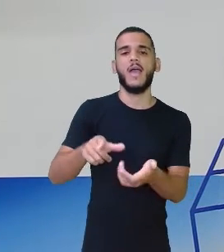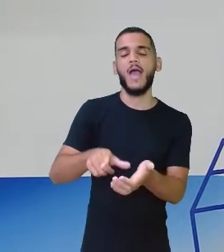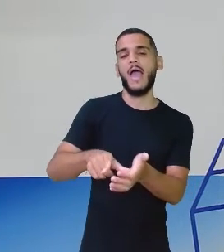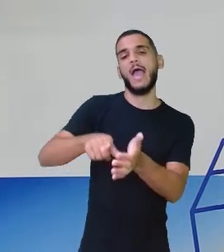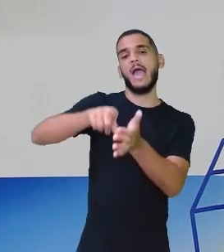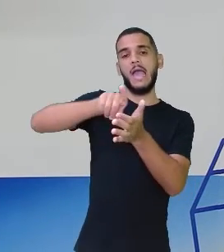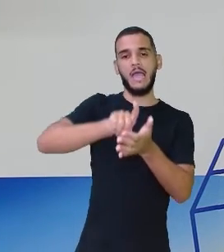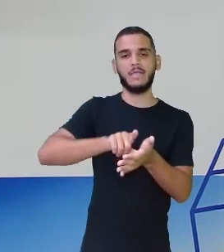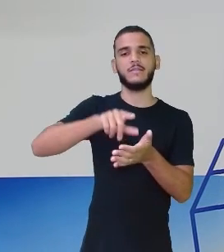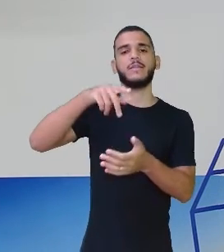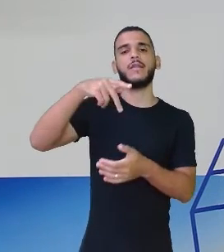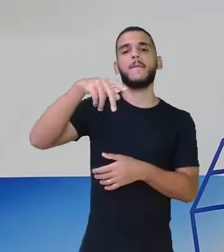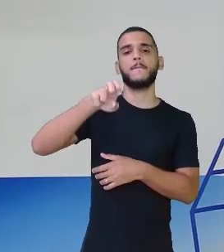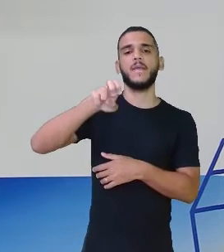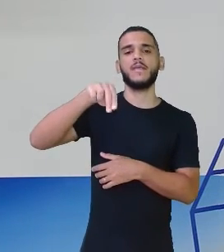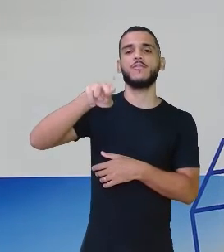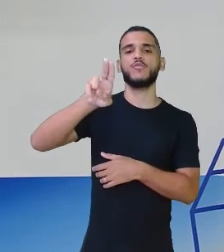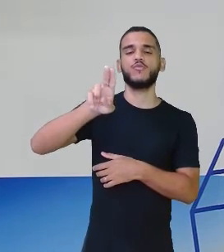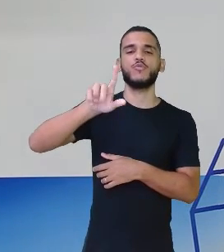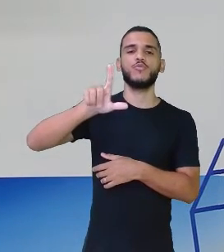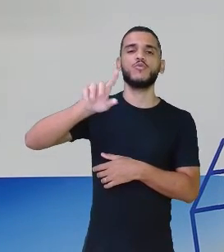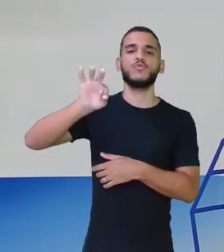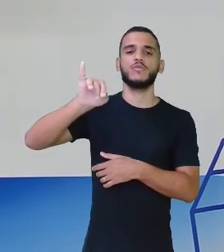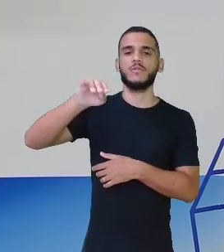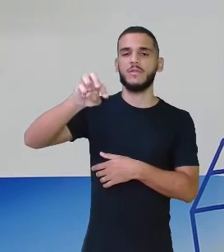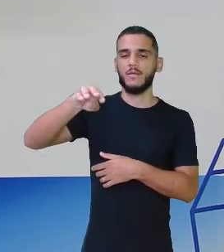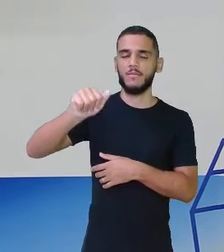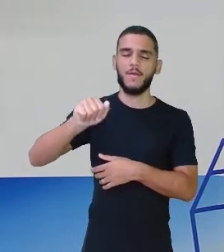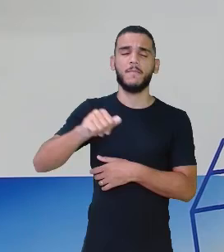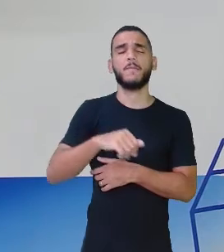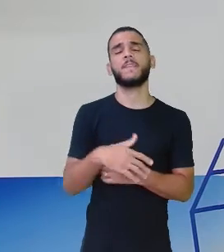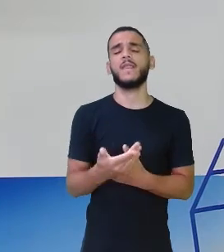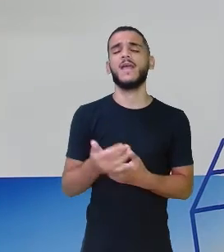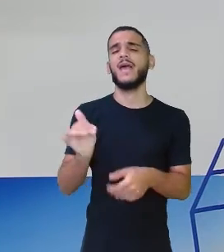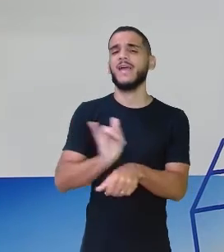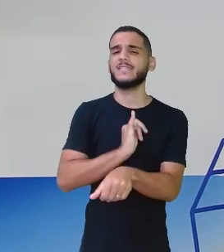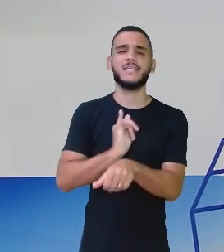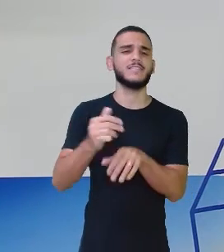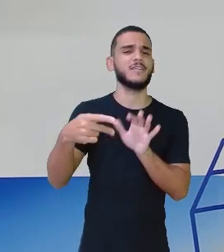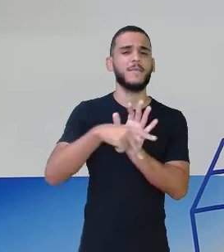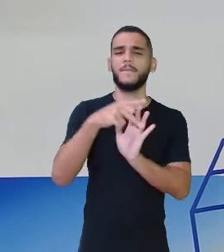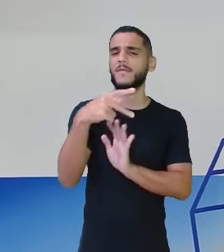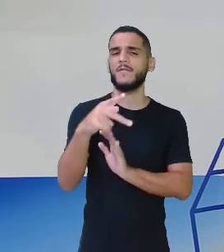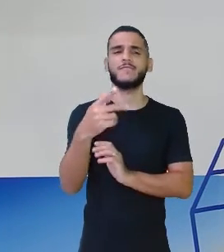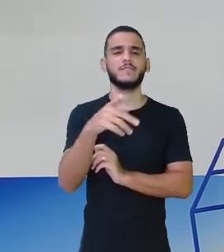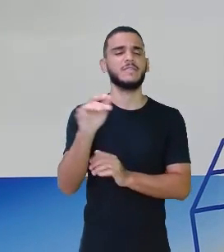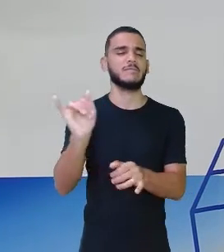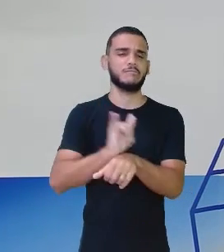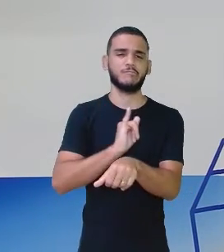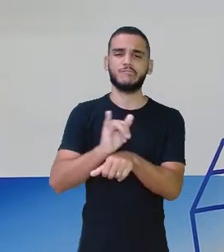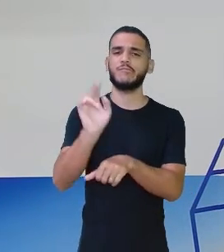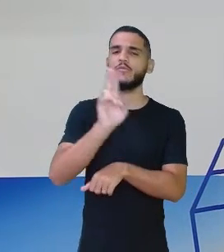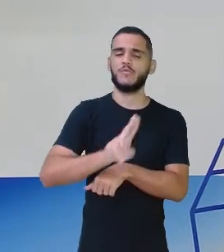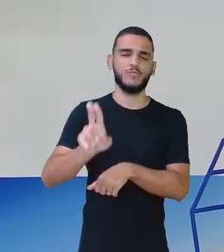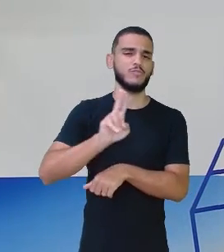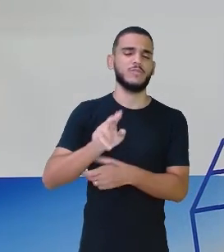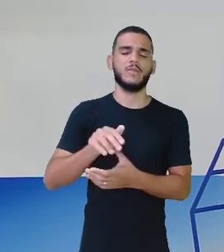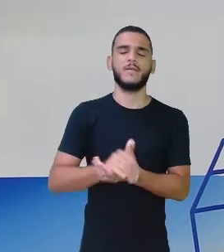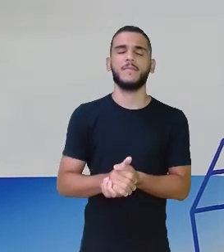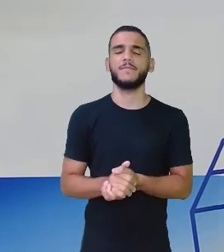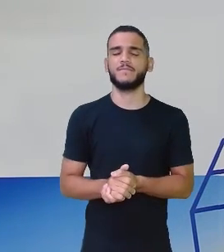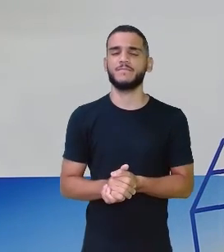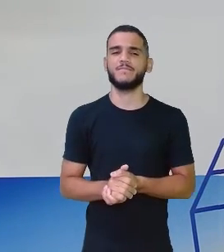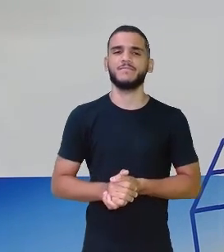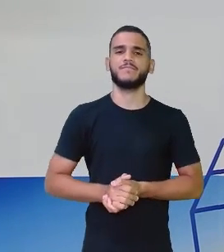forma que você achar mais fácil. Se você acha que é melhor contar a última, penúltima e antepenúltima,